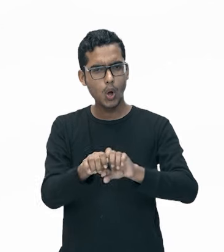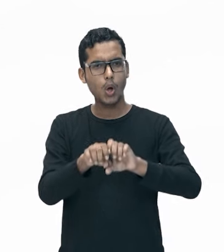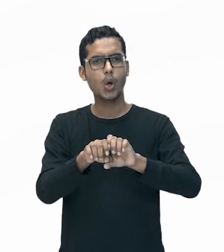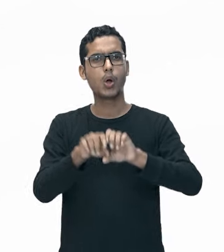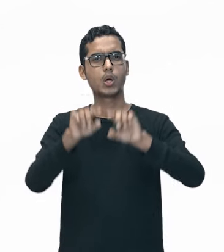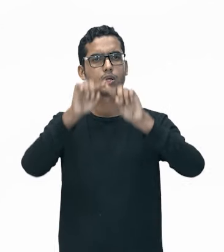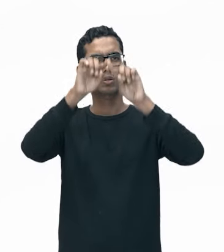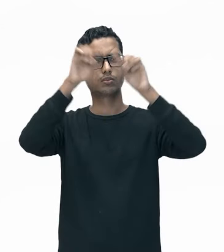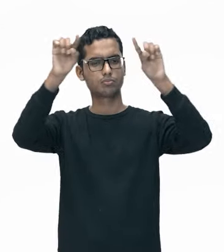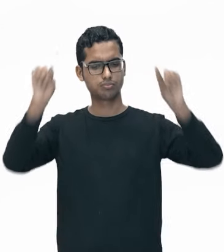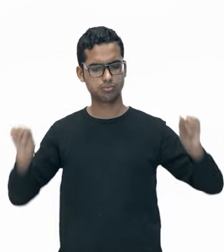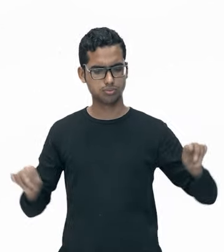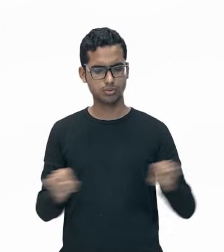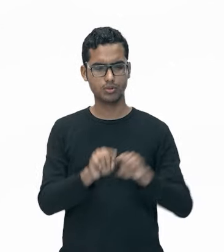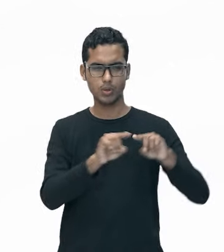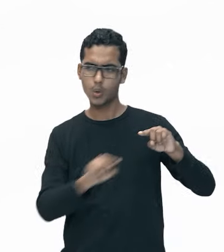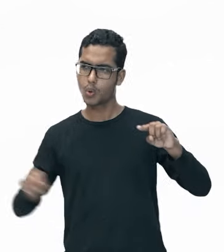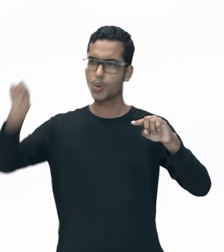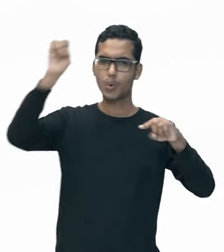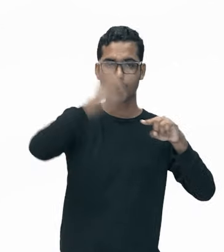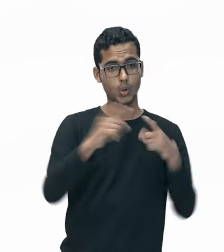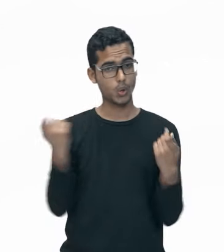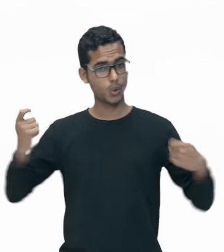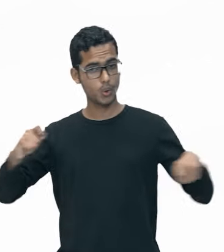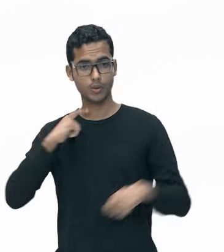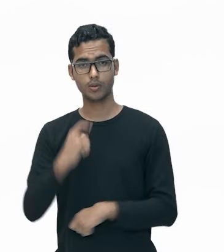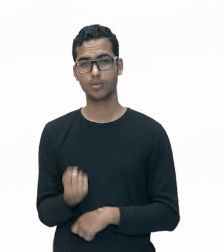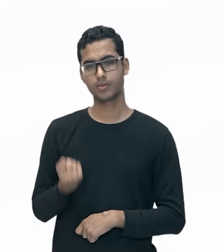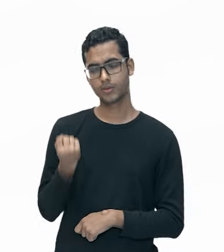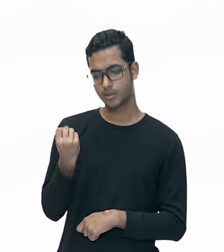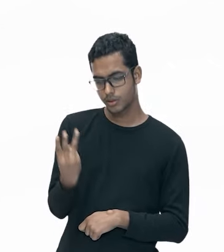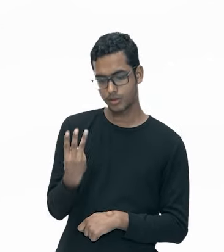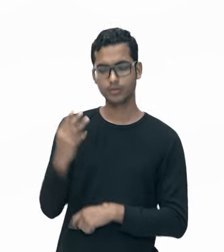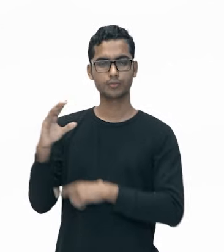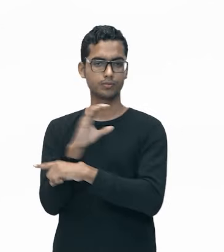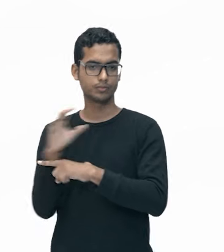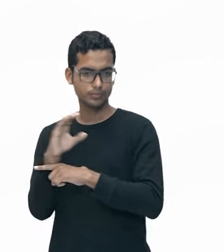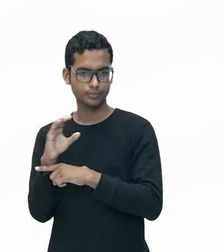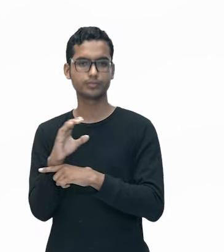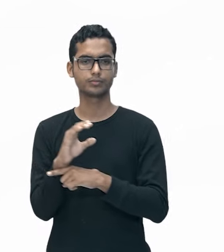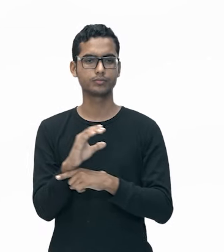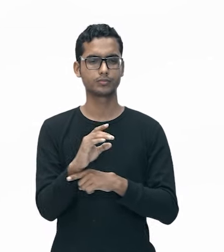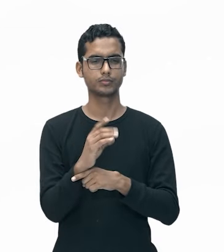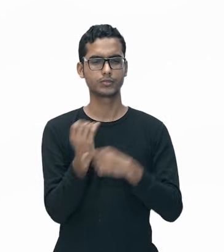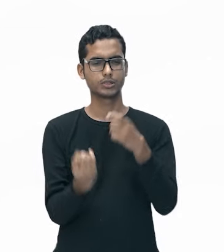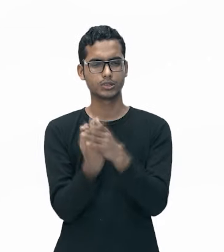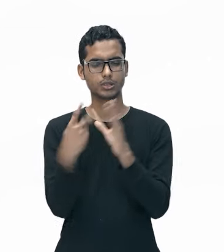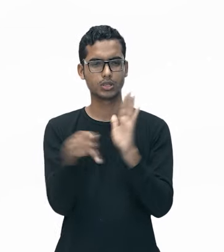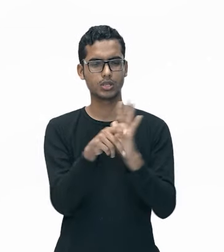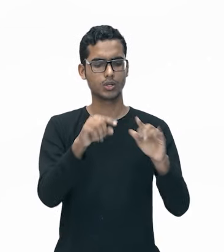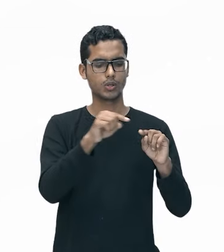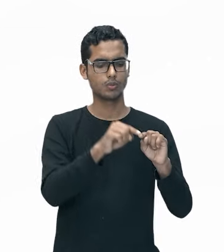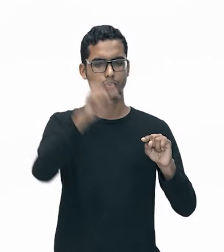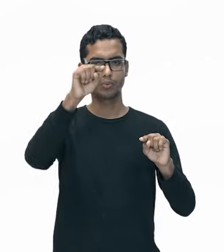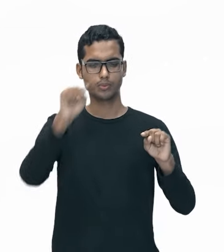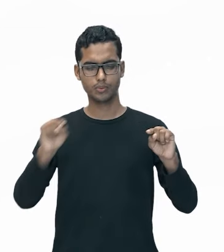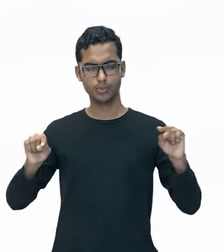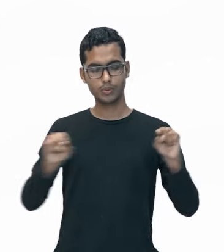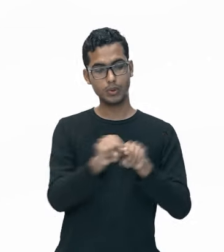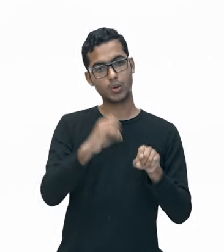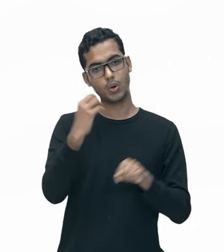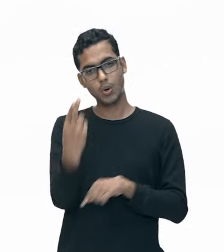chama pode ser com três carbonos E aí vai formar um triângulo né algo parecido com Triângulo com quatro carbonos